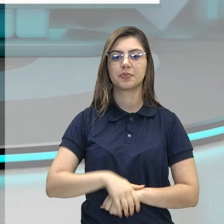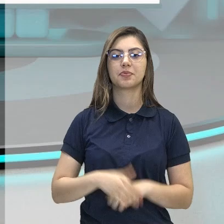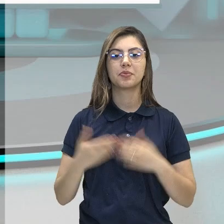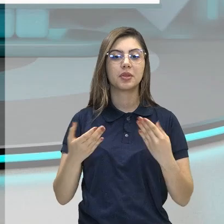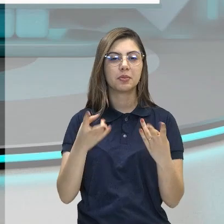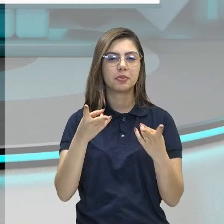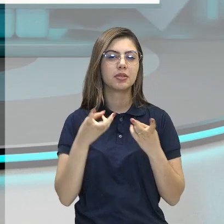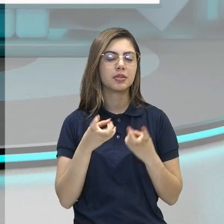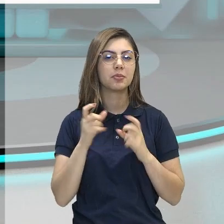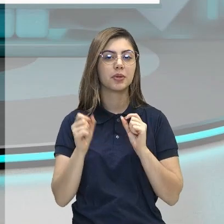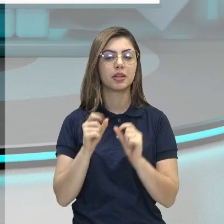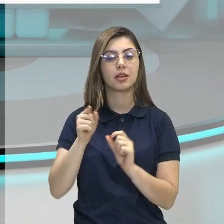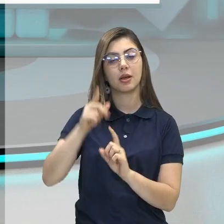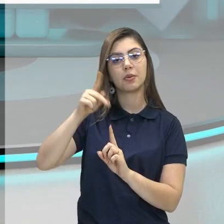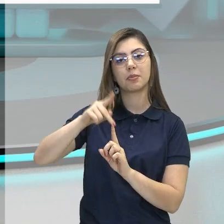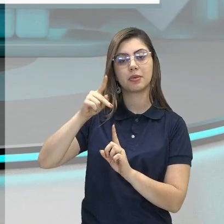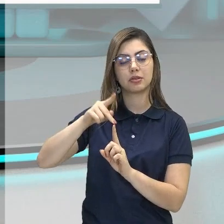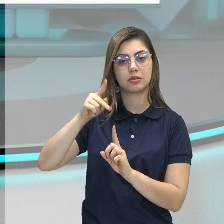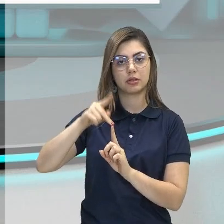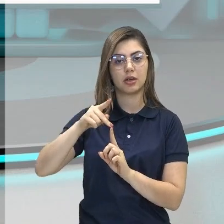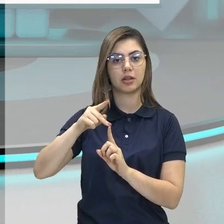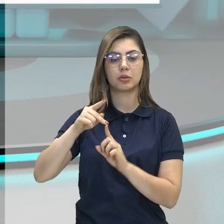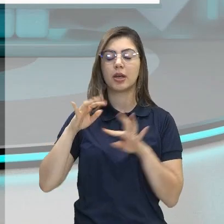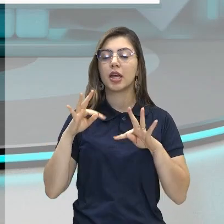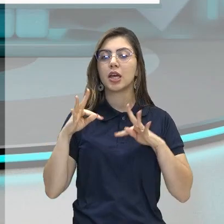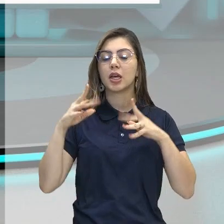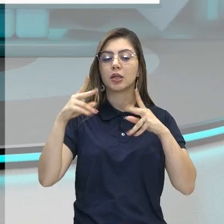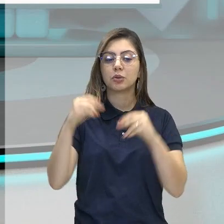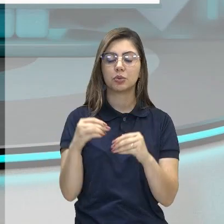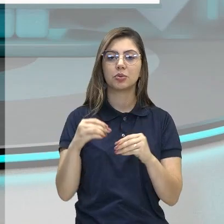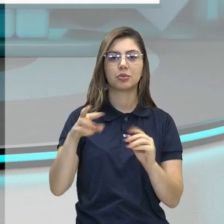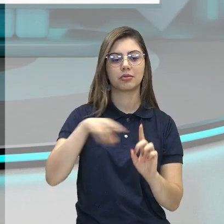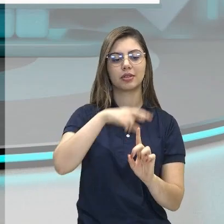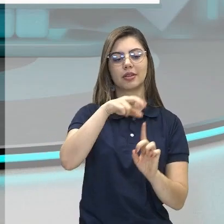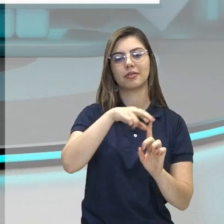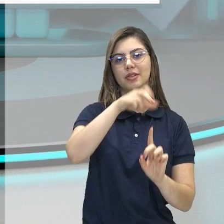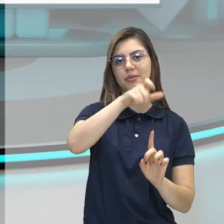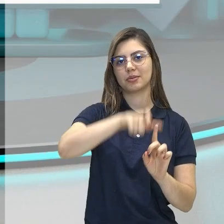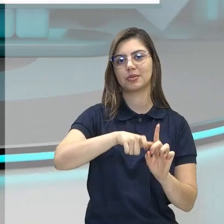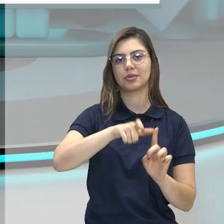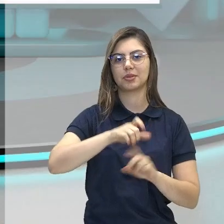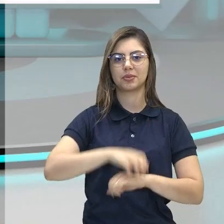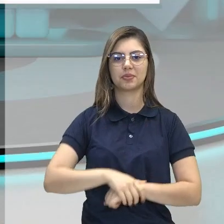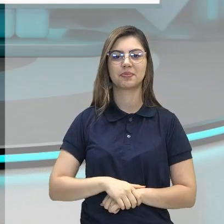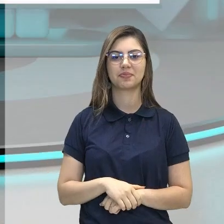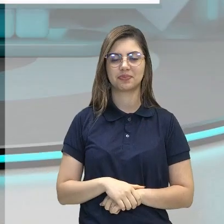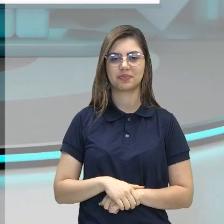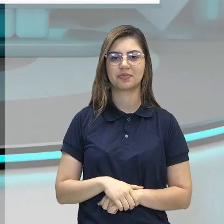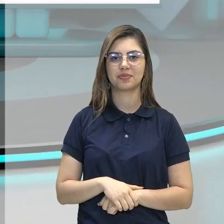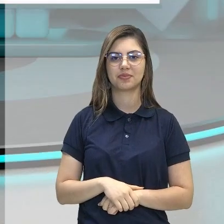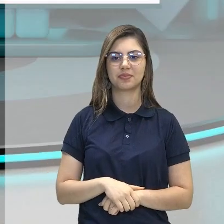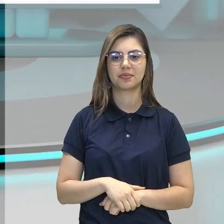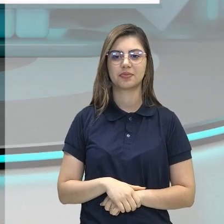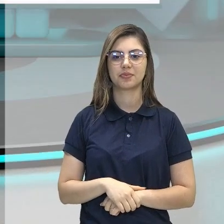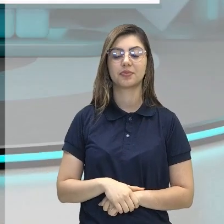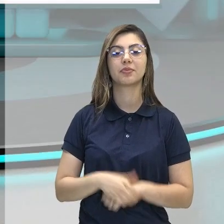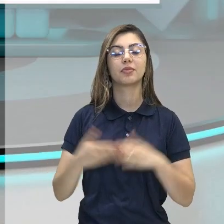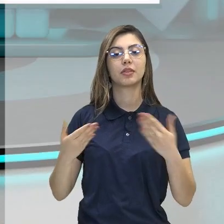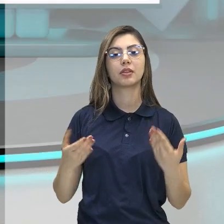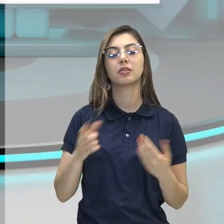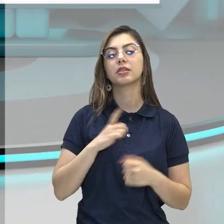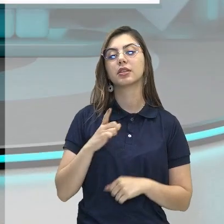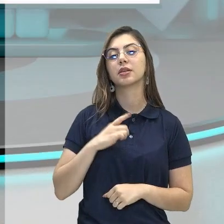o predicado é tudo que se fala a respeito do sujeito, ok? E o mais importante,